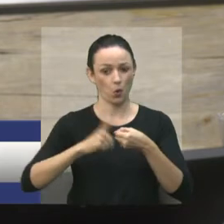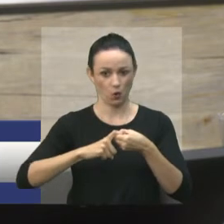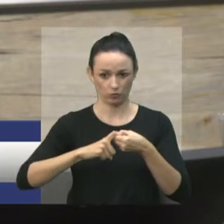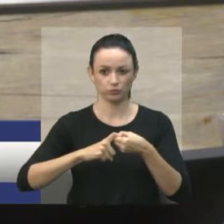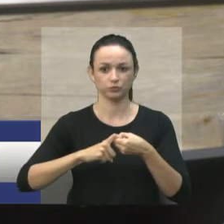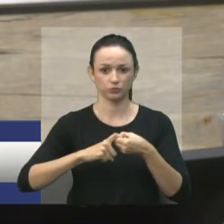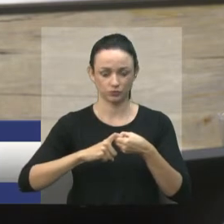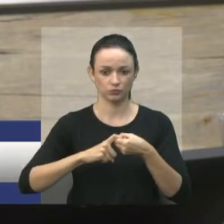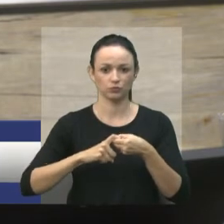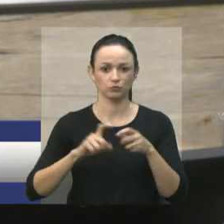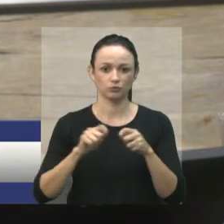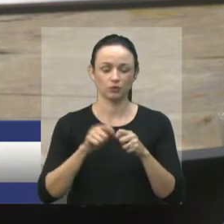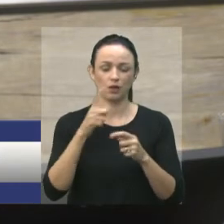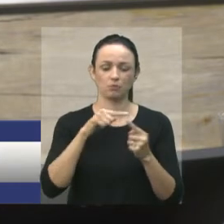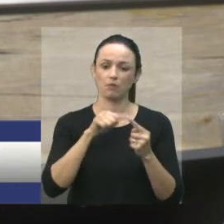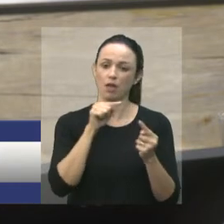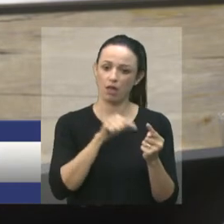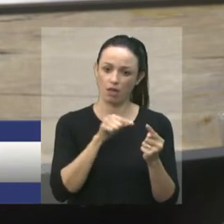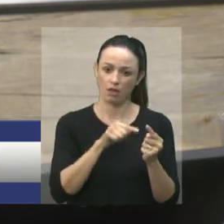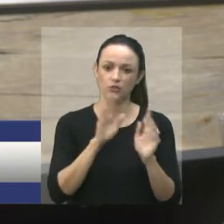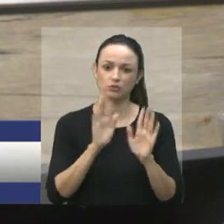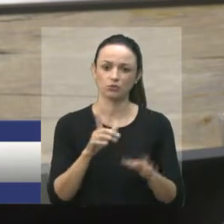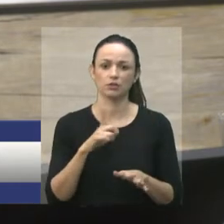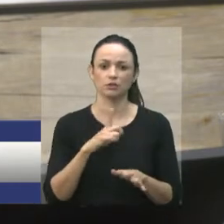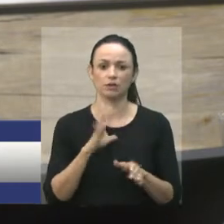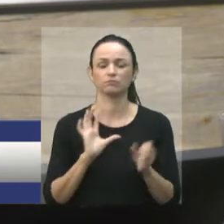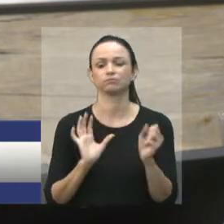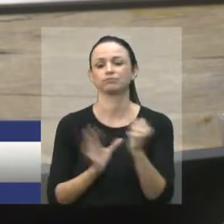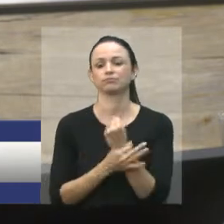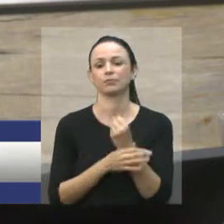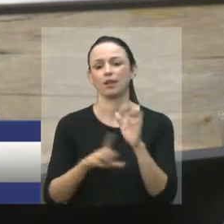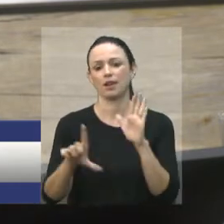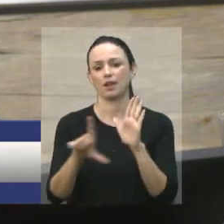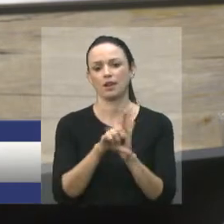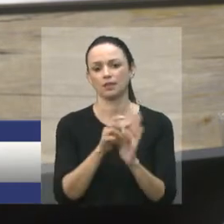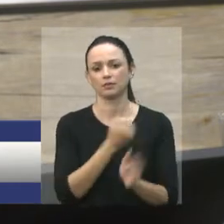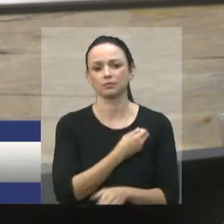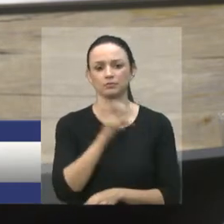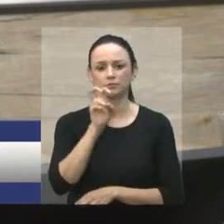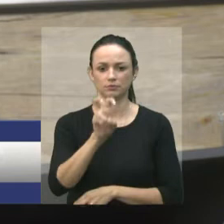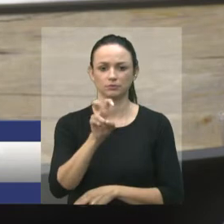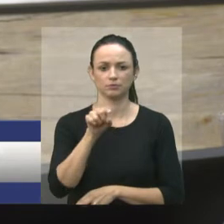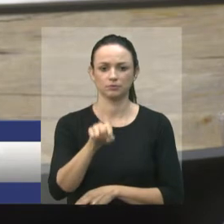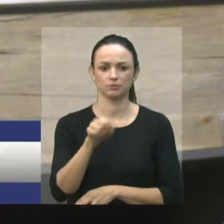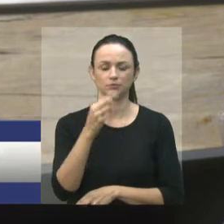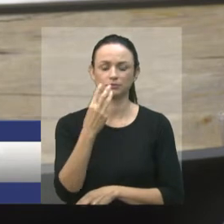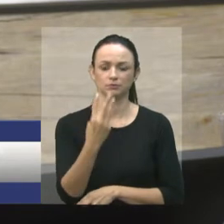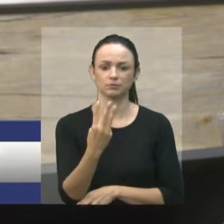para a consecução desse objetivo, já está assegurada na Lei número